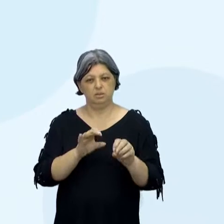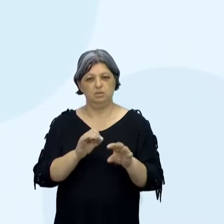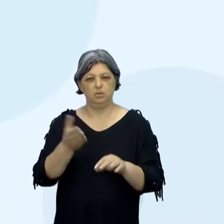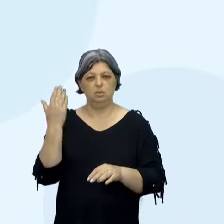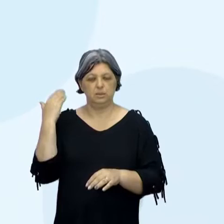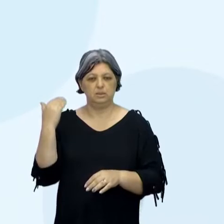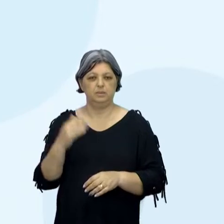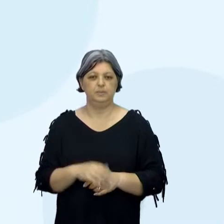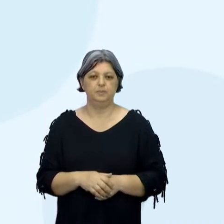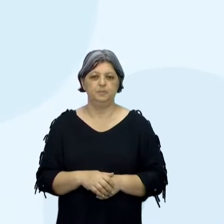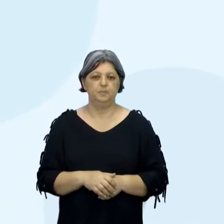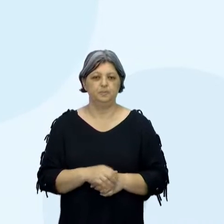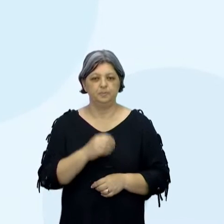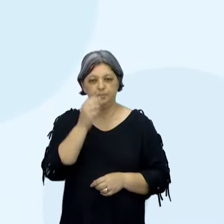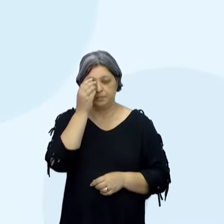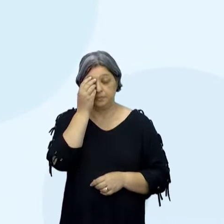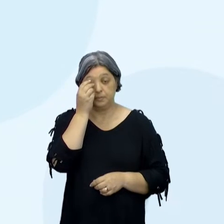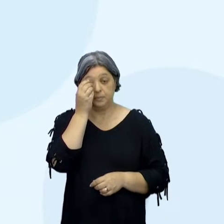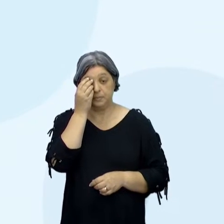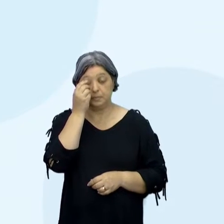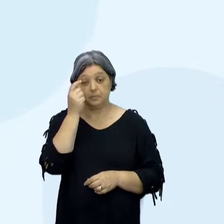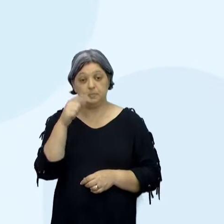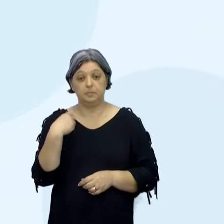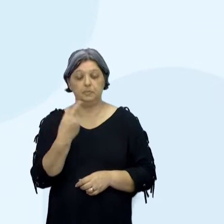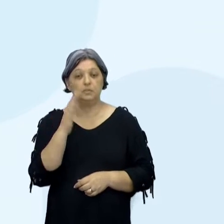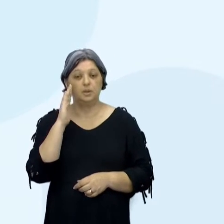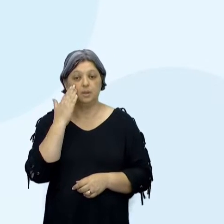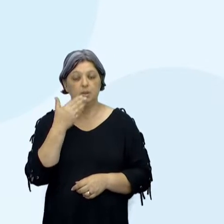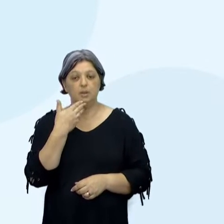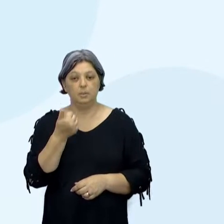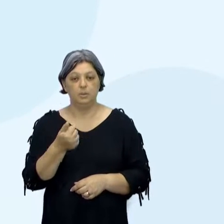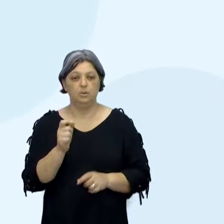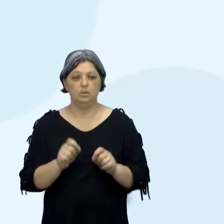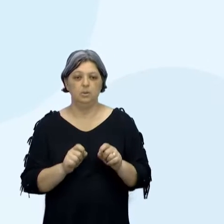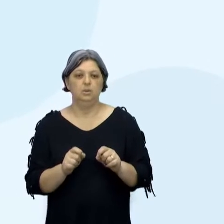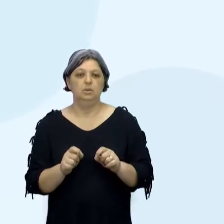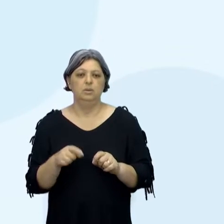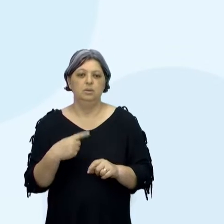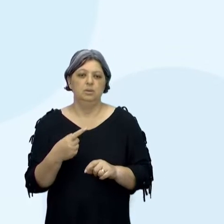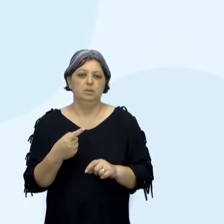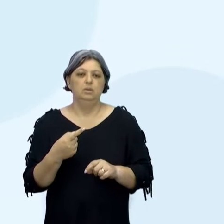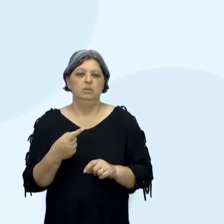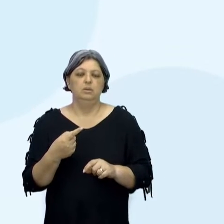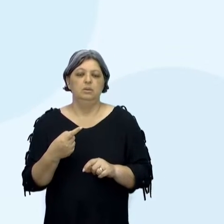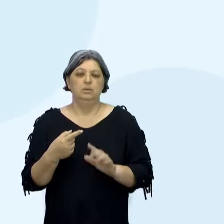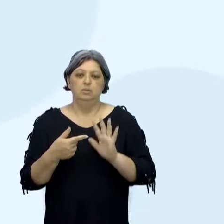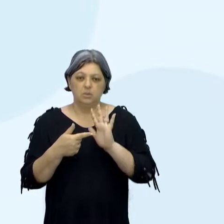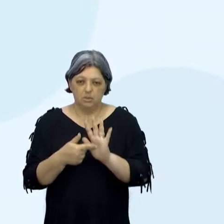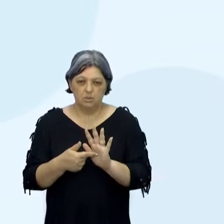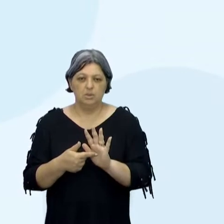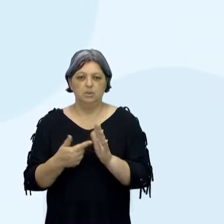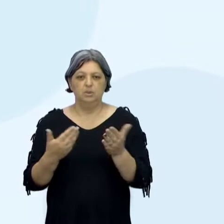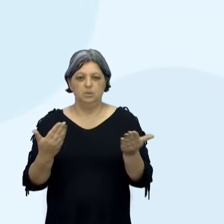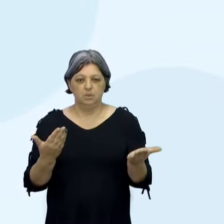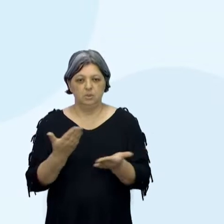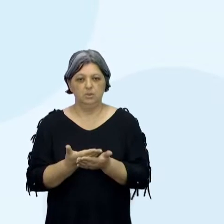vezes. Então, para a gente entender melhor aí é o que a gente vai ver no decorrer